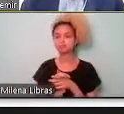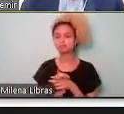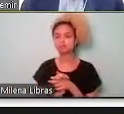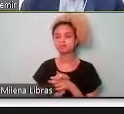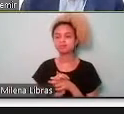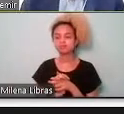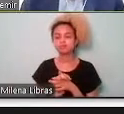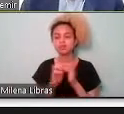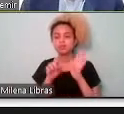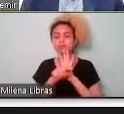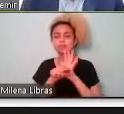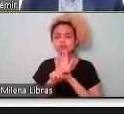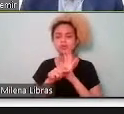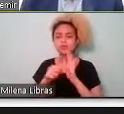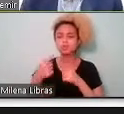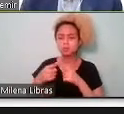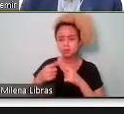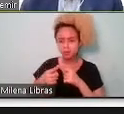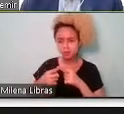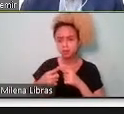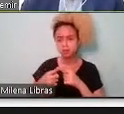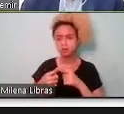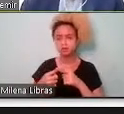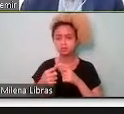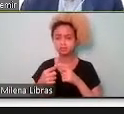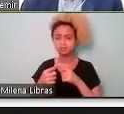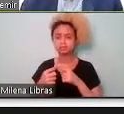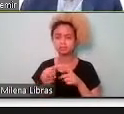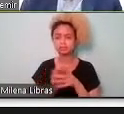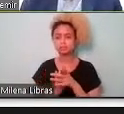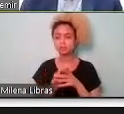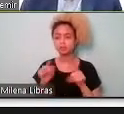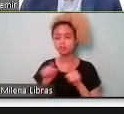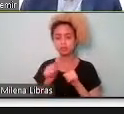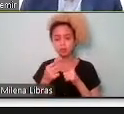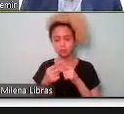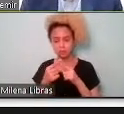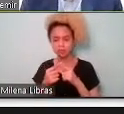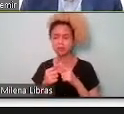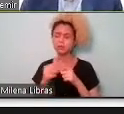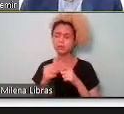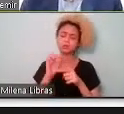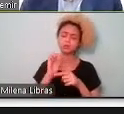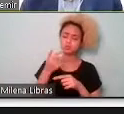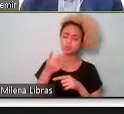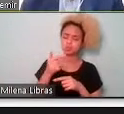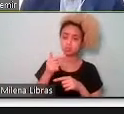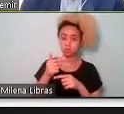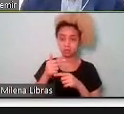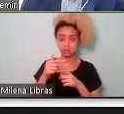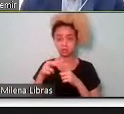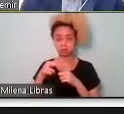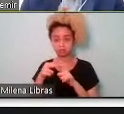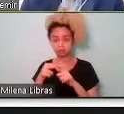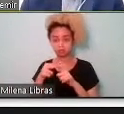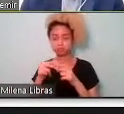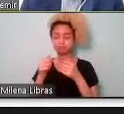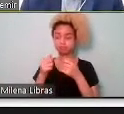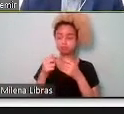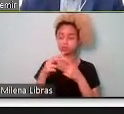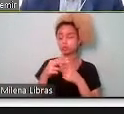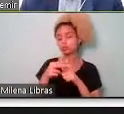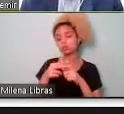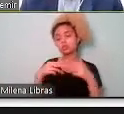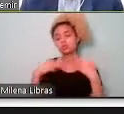Foi investigado porque aí não podia se colocar se era falta de manutenção, é um prédio novo, né? Então aí o